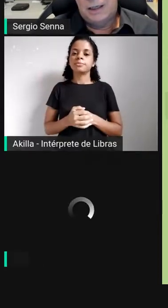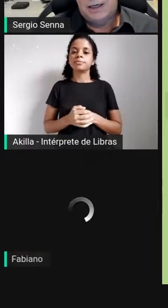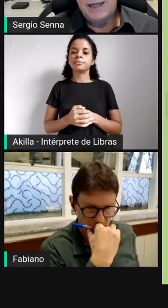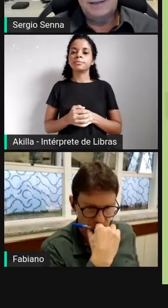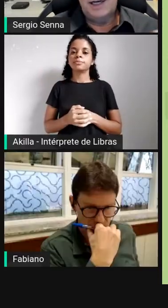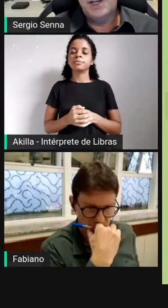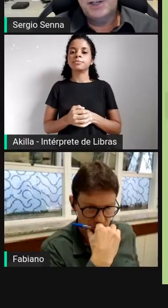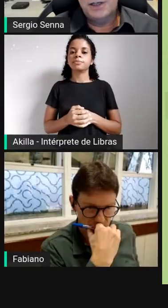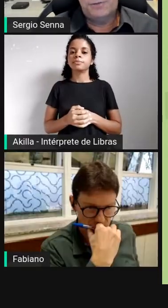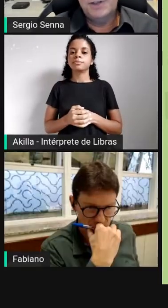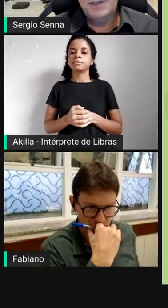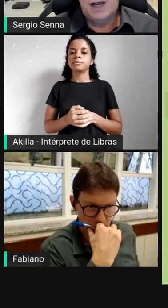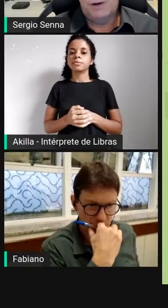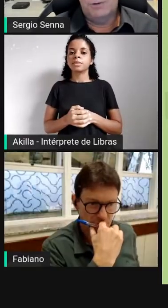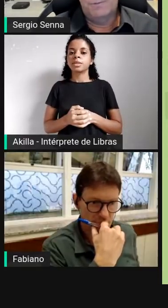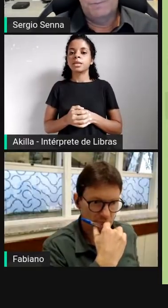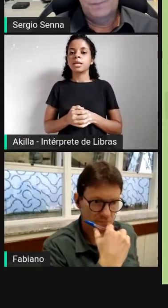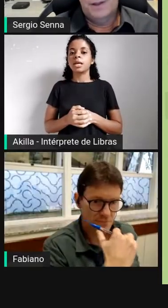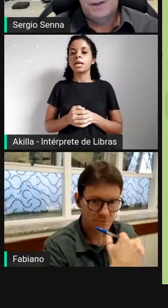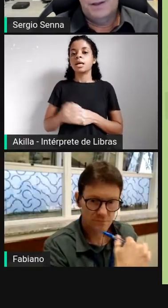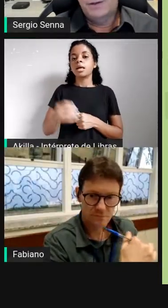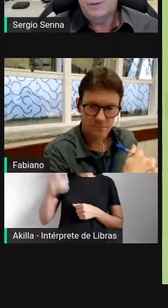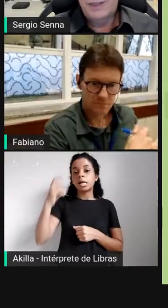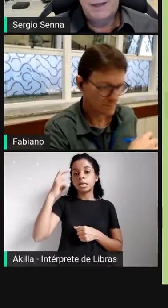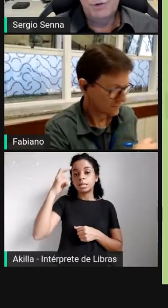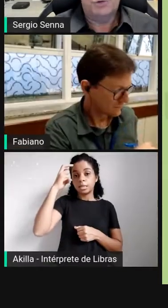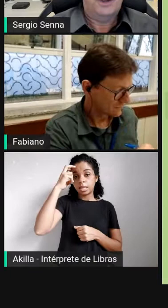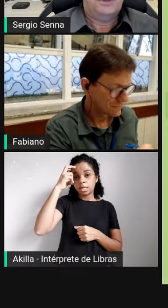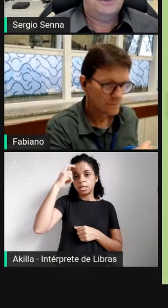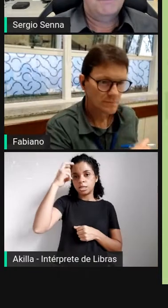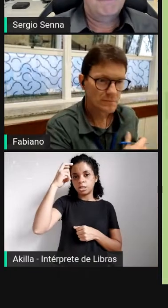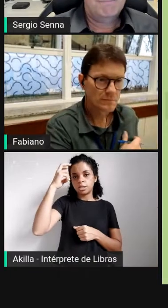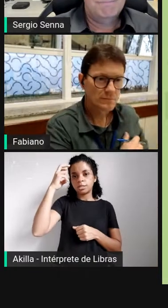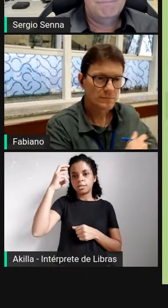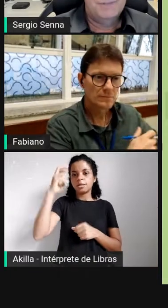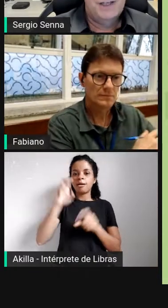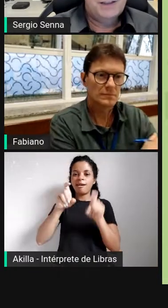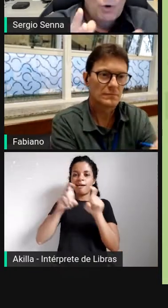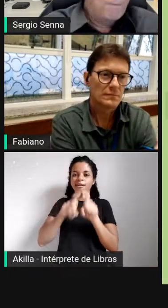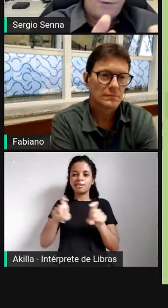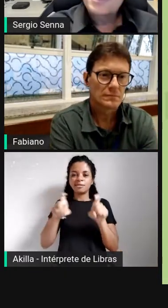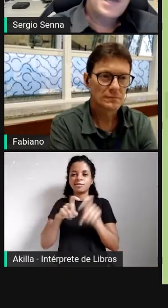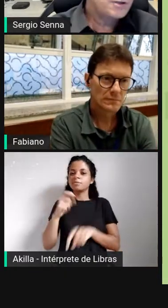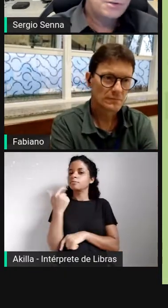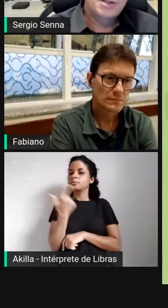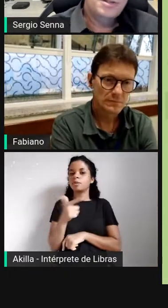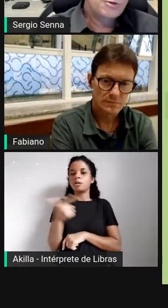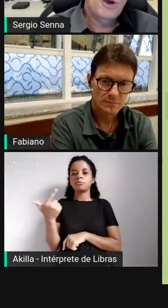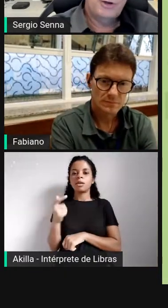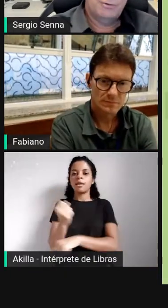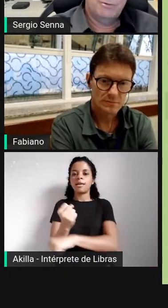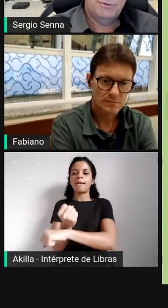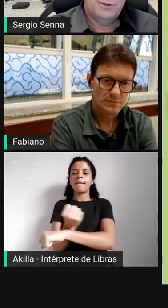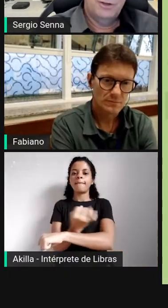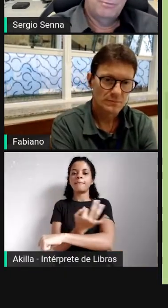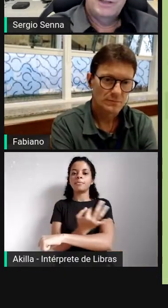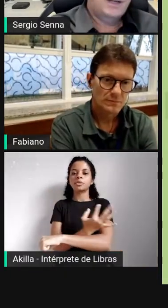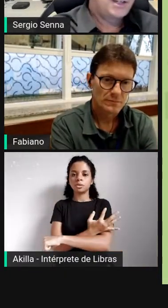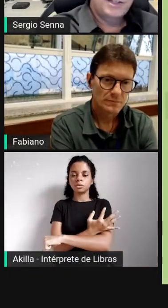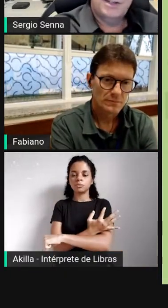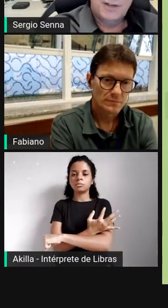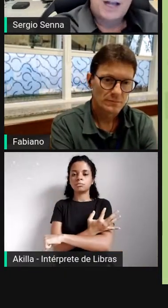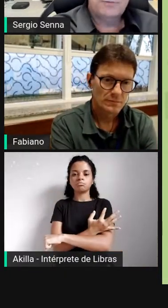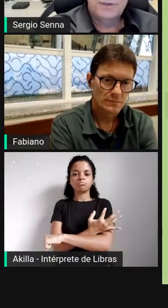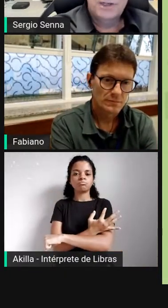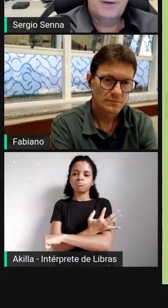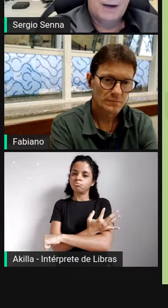A inteligência artificial não tem emoções. Então, o processo decisório que uma